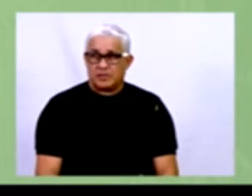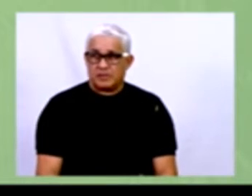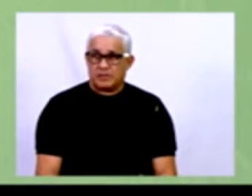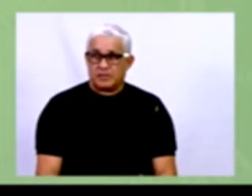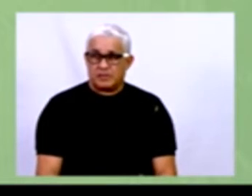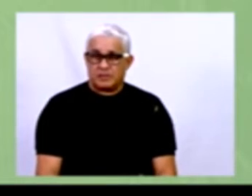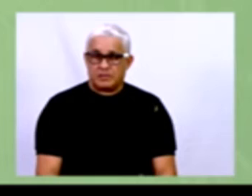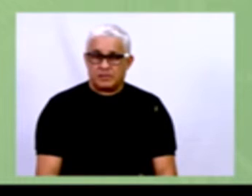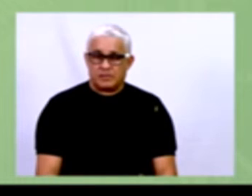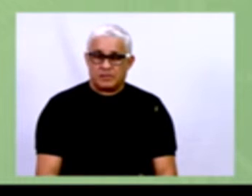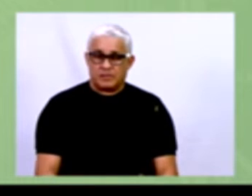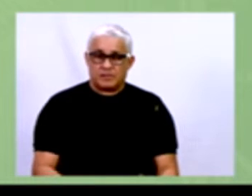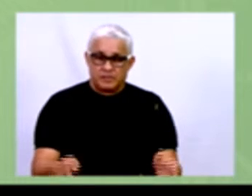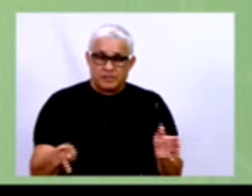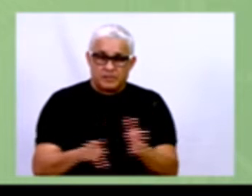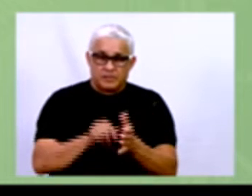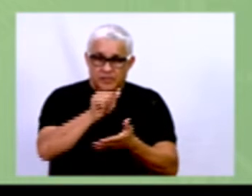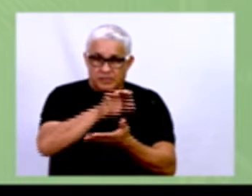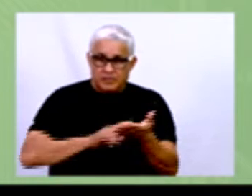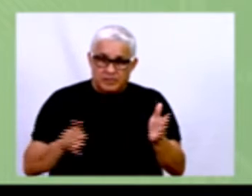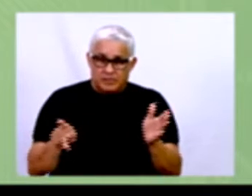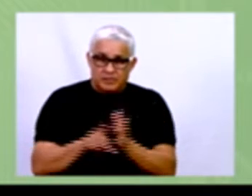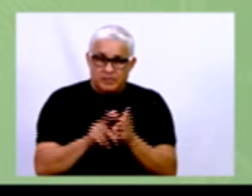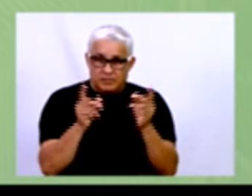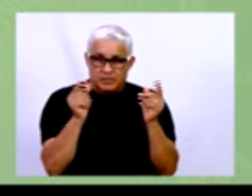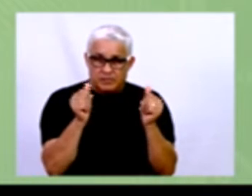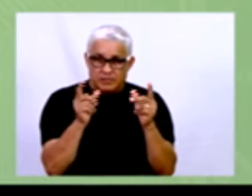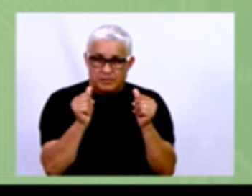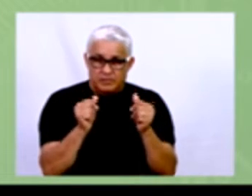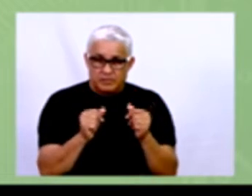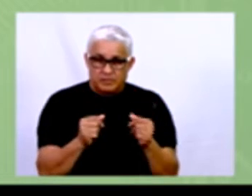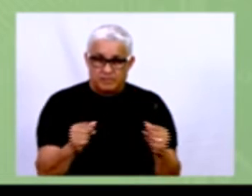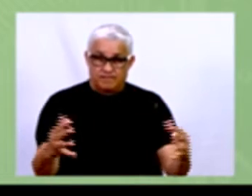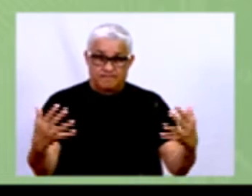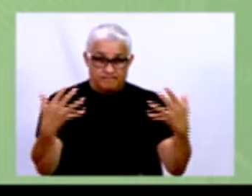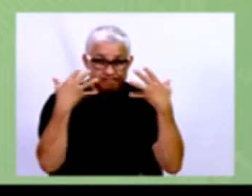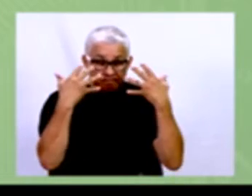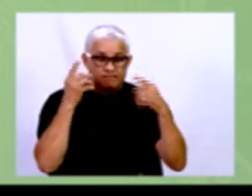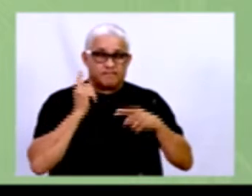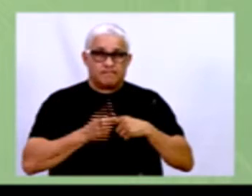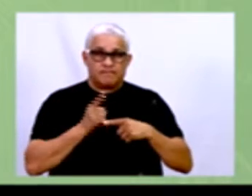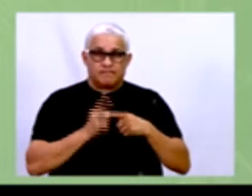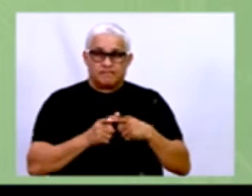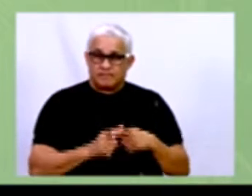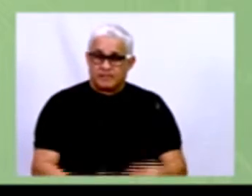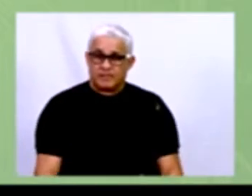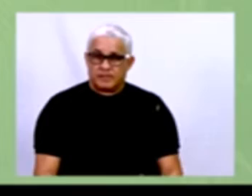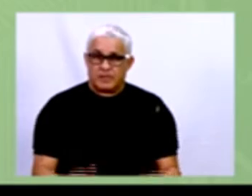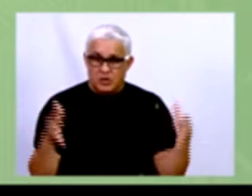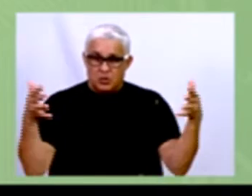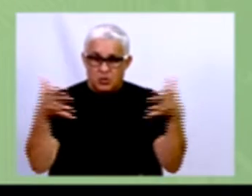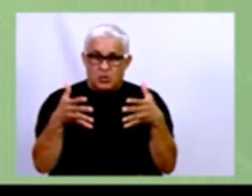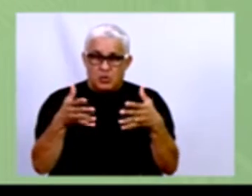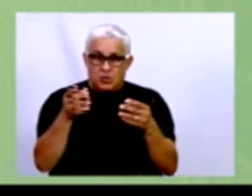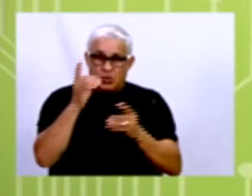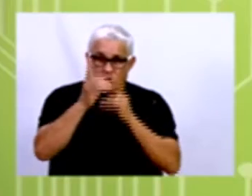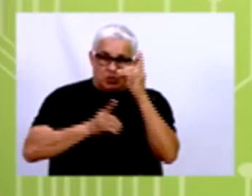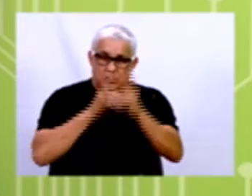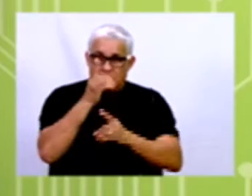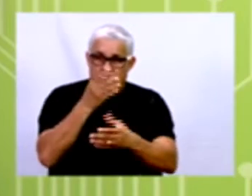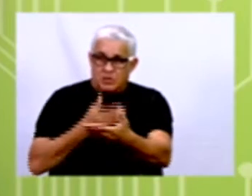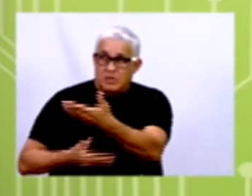da atividade econômica. Eu peço que vocês prestem atenção, porque esse fluxo, a dinâmica de